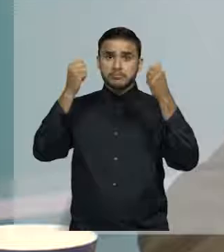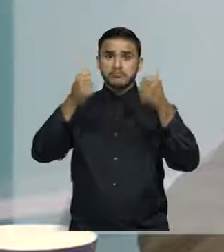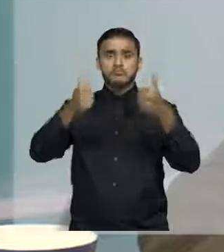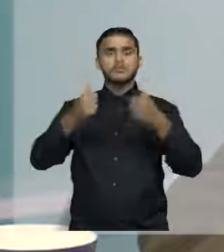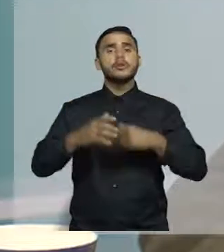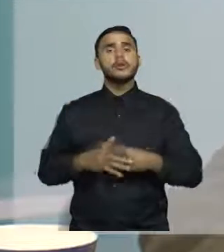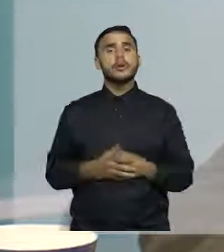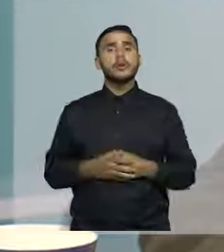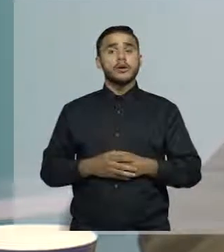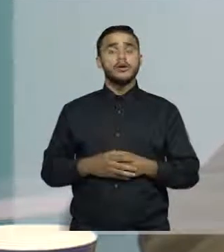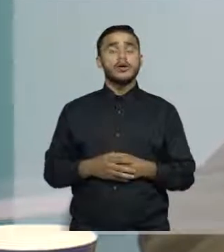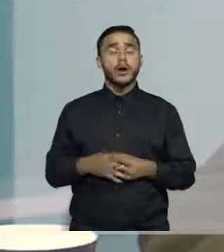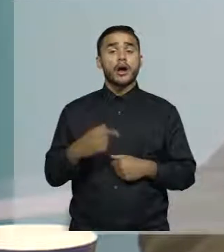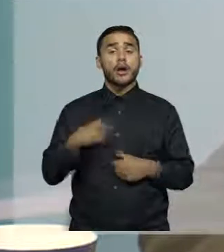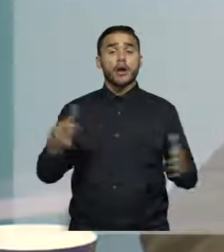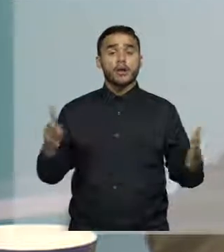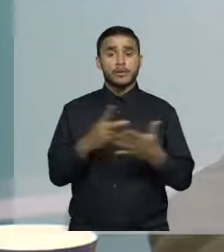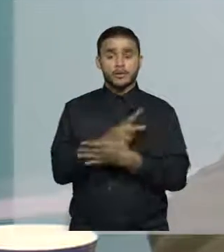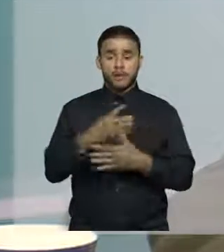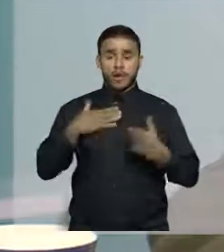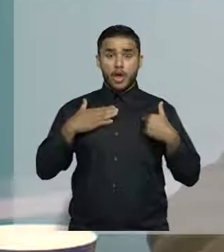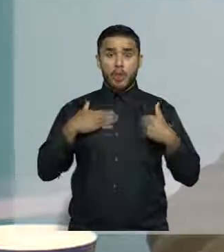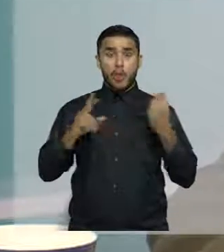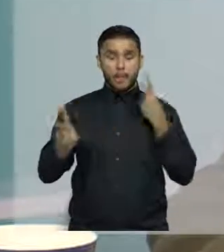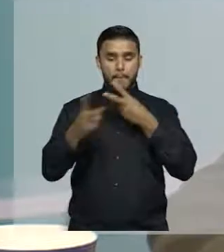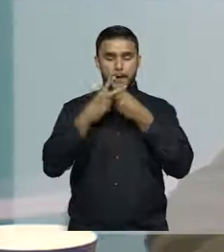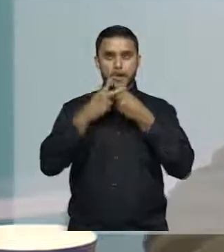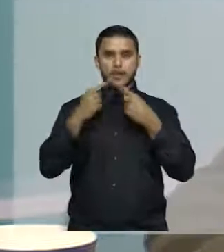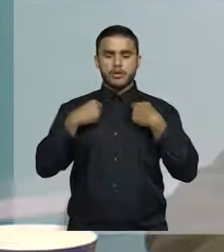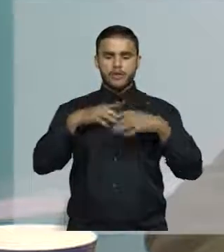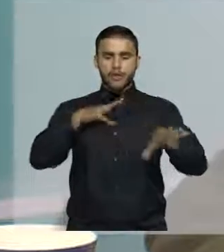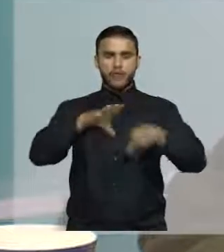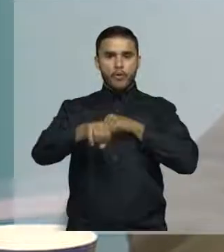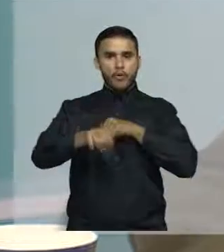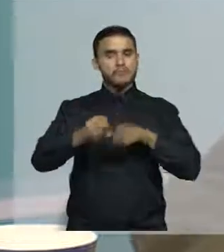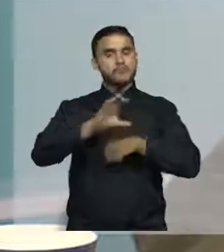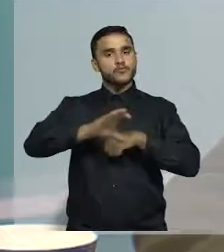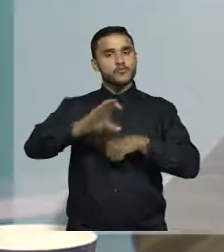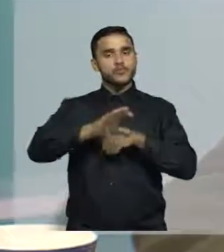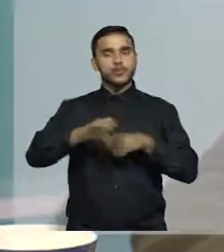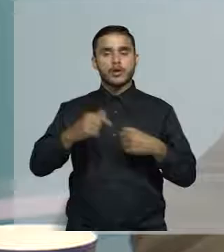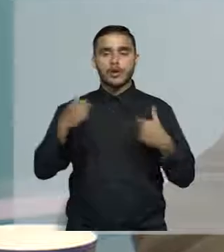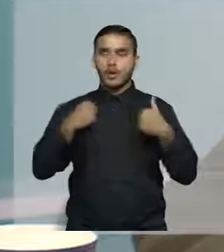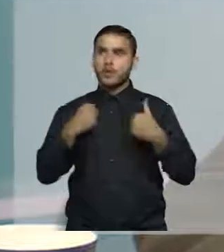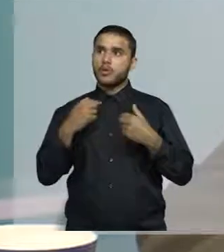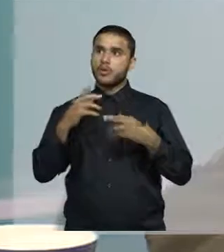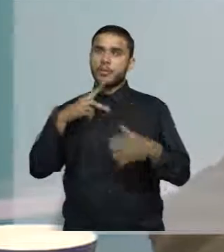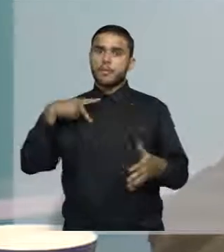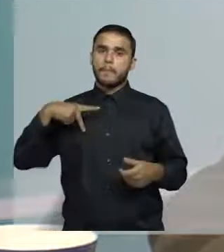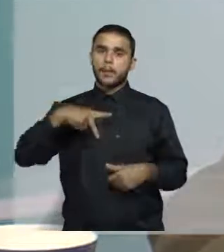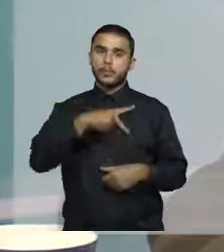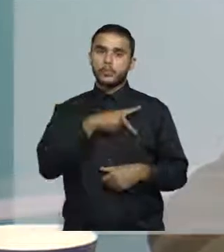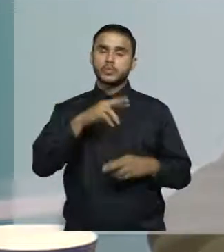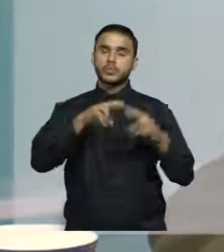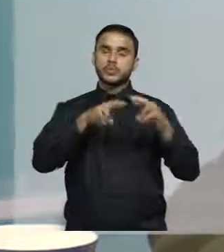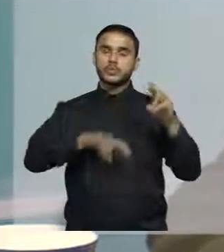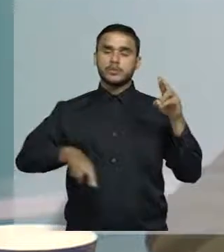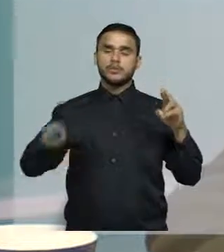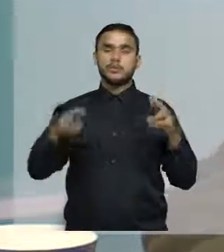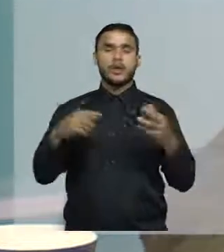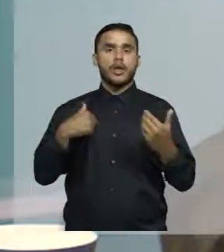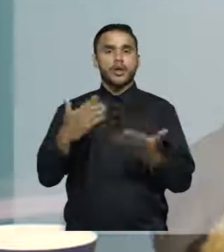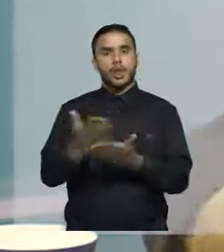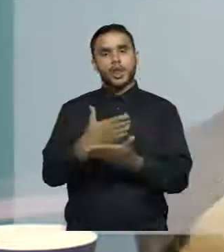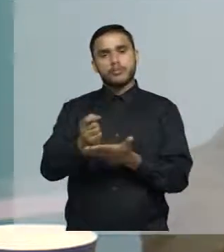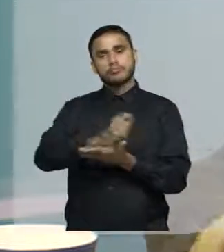se forma na cadeia, assume uma denominação religiosa, passa a ser pastor de uma igreja, escreve